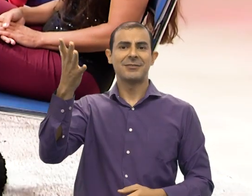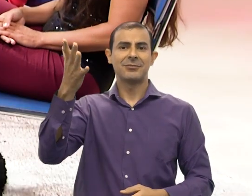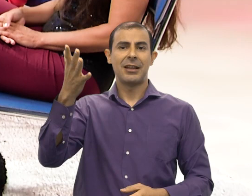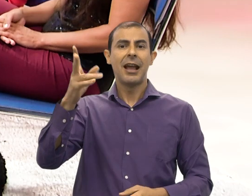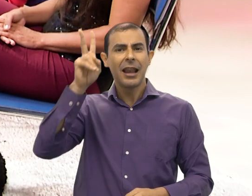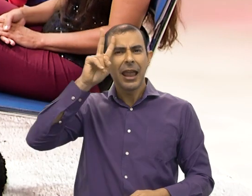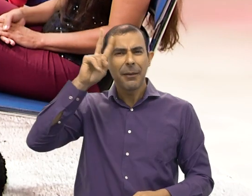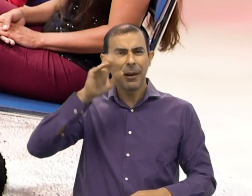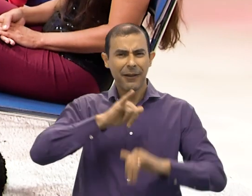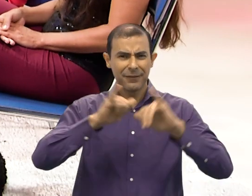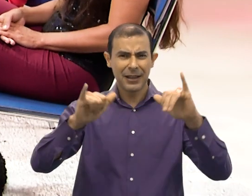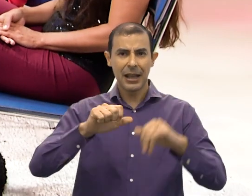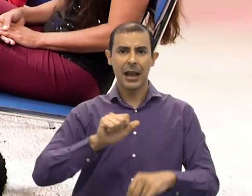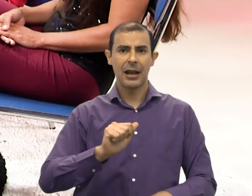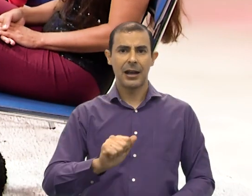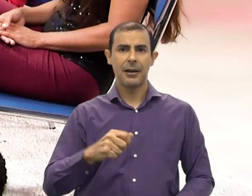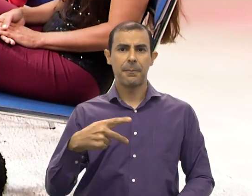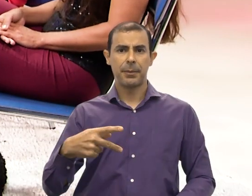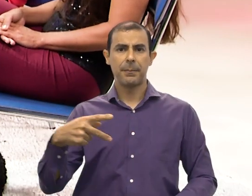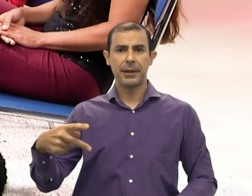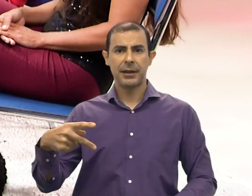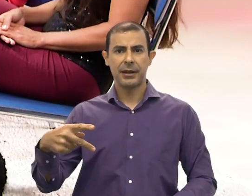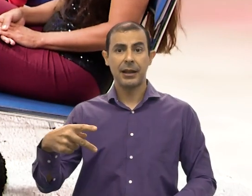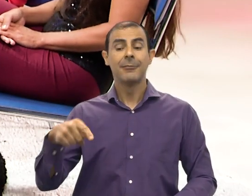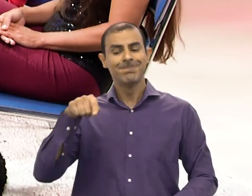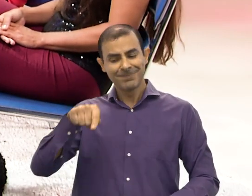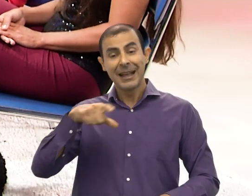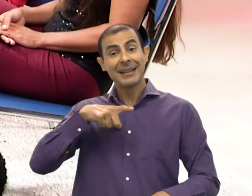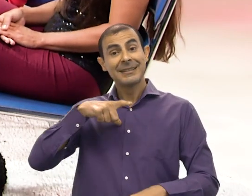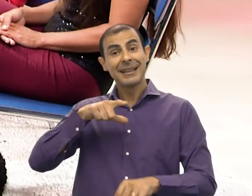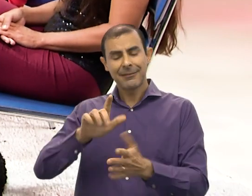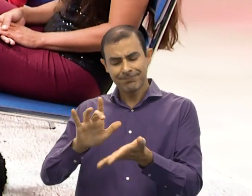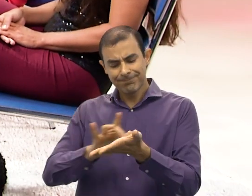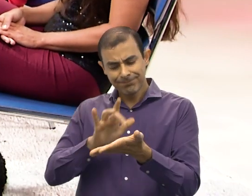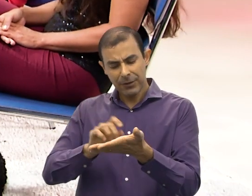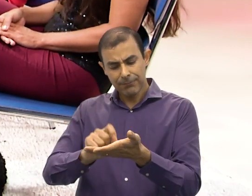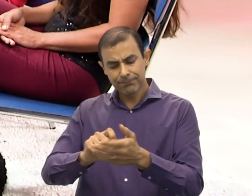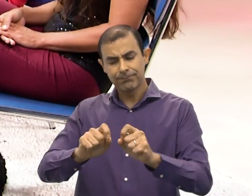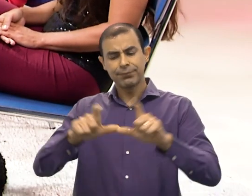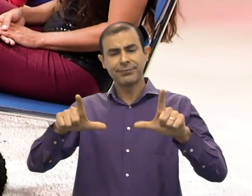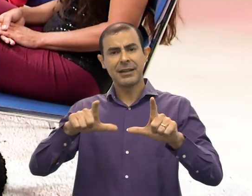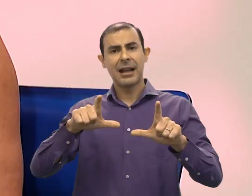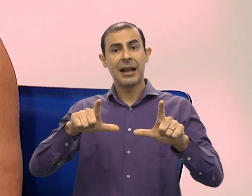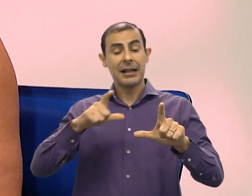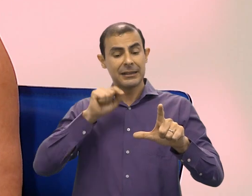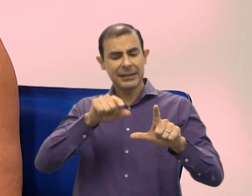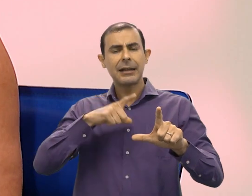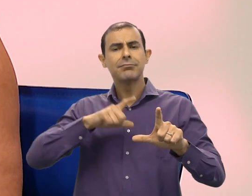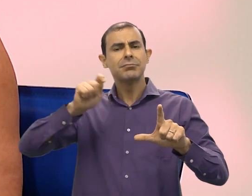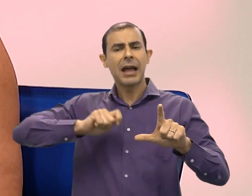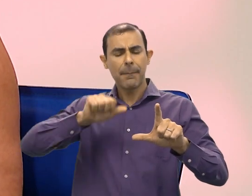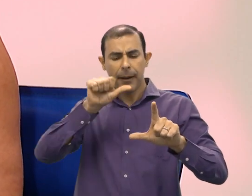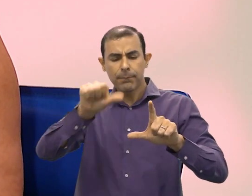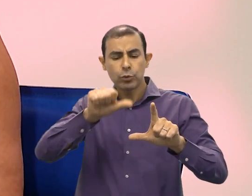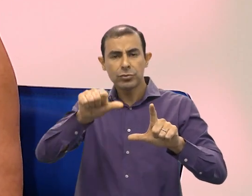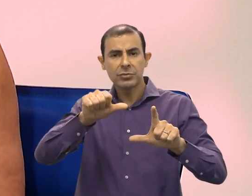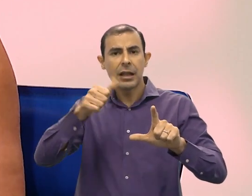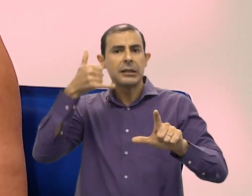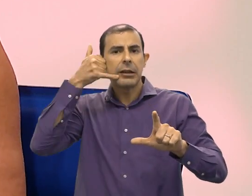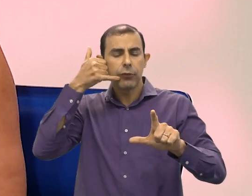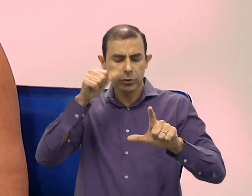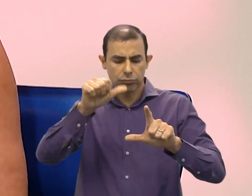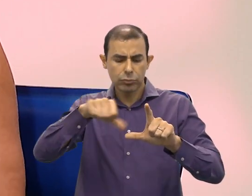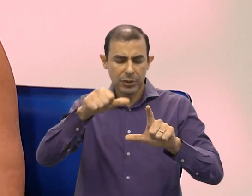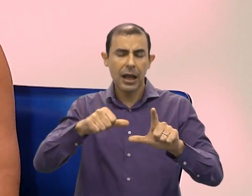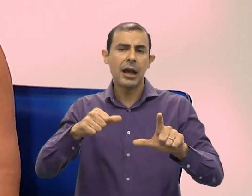facilidade. Aquele aplicativo que eu disse que você faz o pré-cadastro, você também faz a atualização. E o legal também disso, ali você faz uma